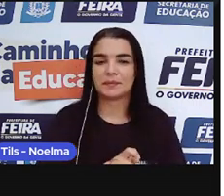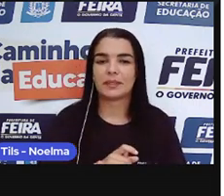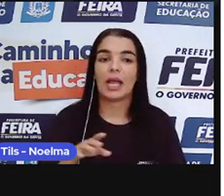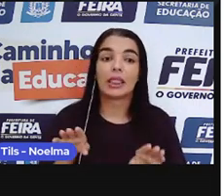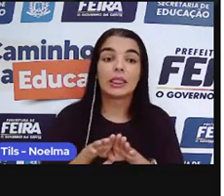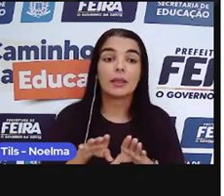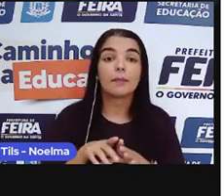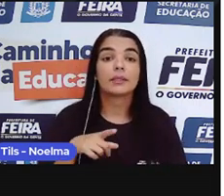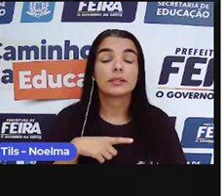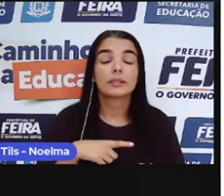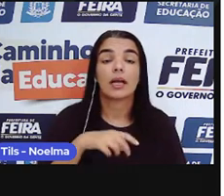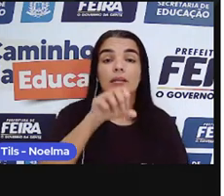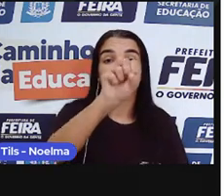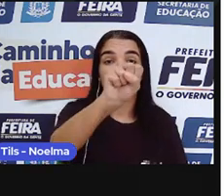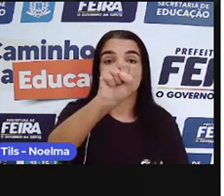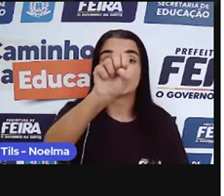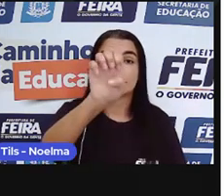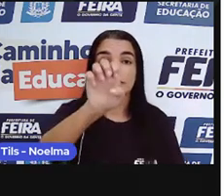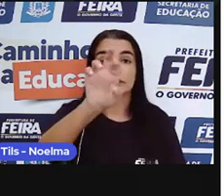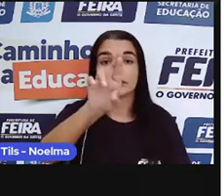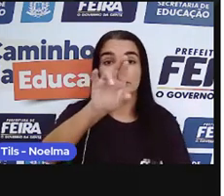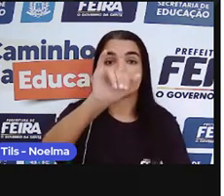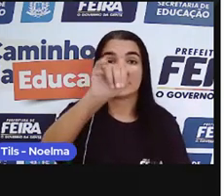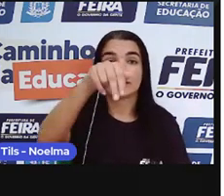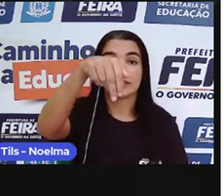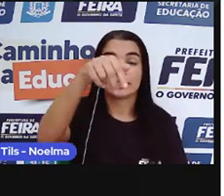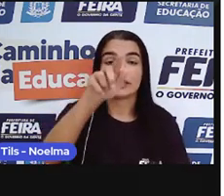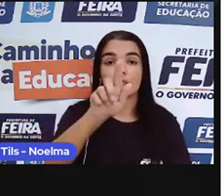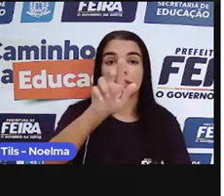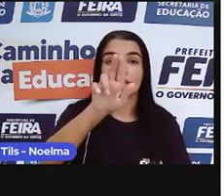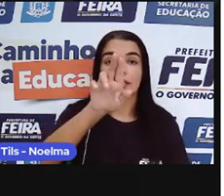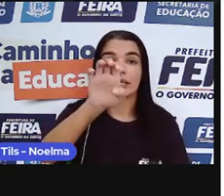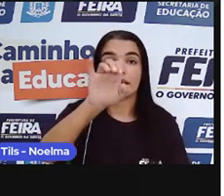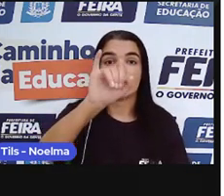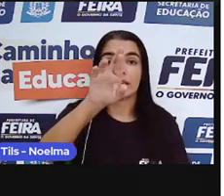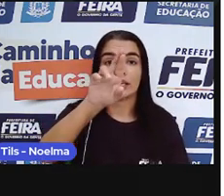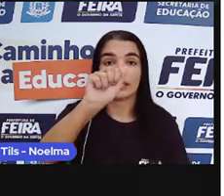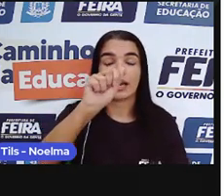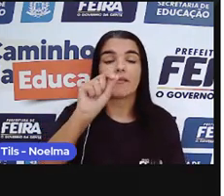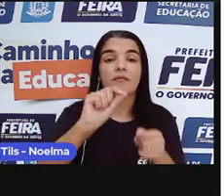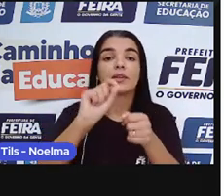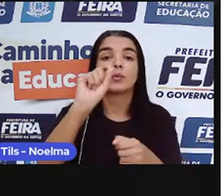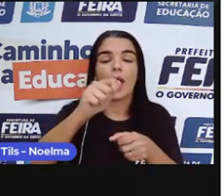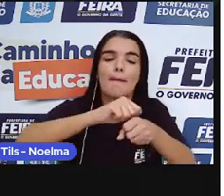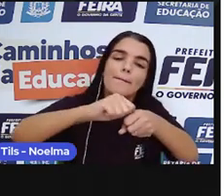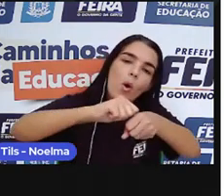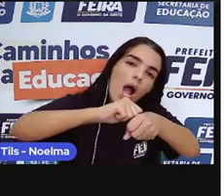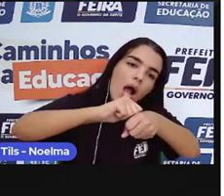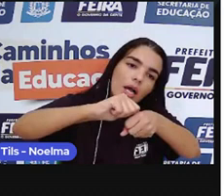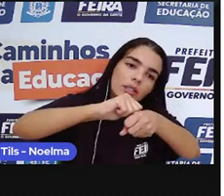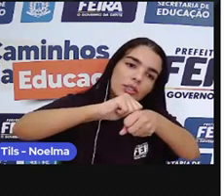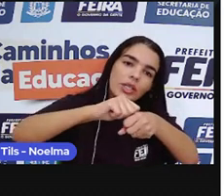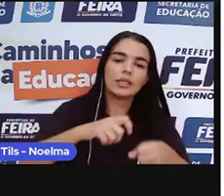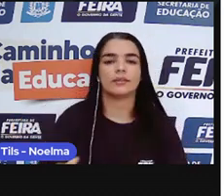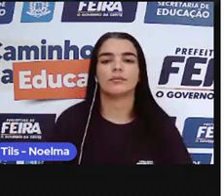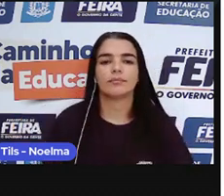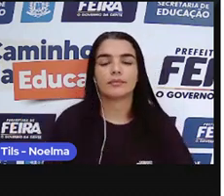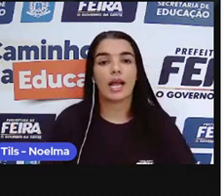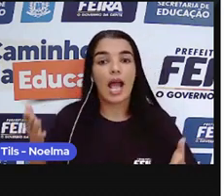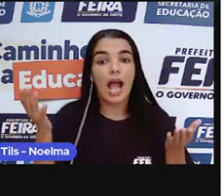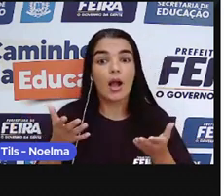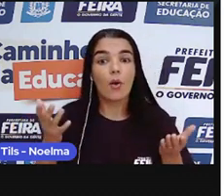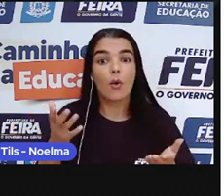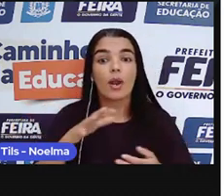seringueira também, que é utilizada na fabricação de borracha, certo? Na